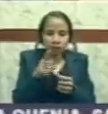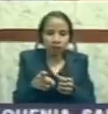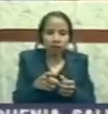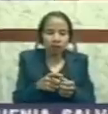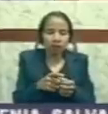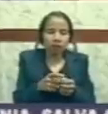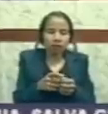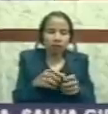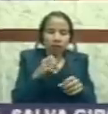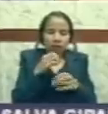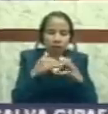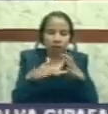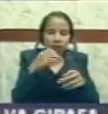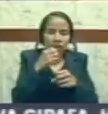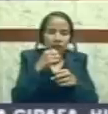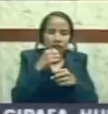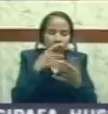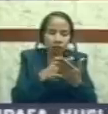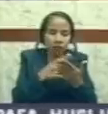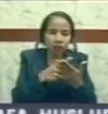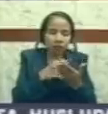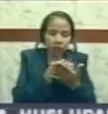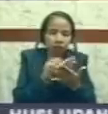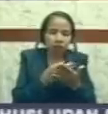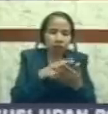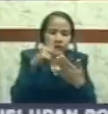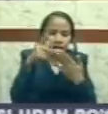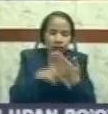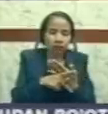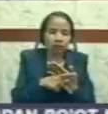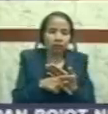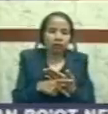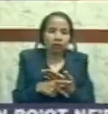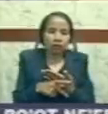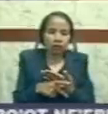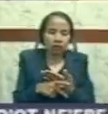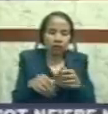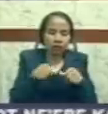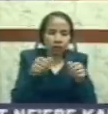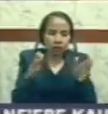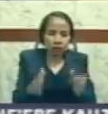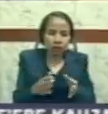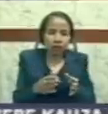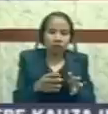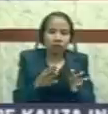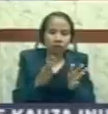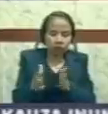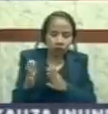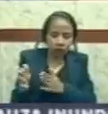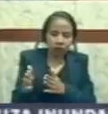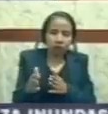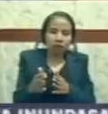de transição para orçamentação por programas, exibir por referência as despesas da Administração Central em classificação